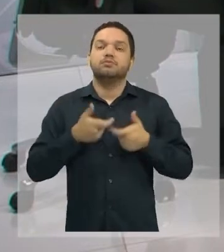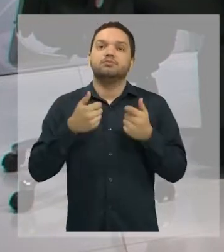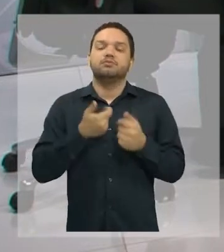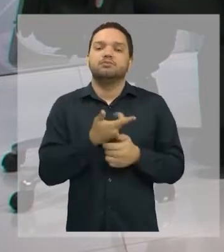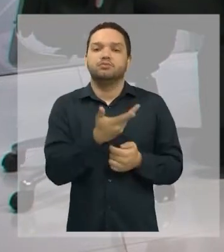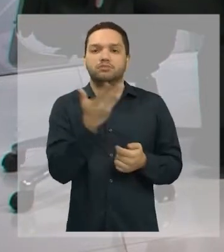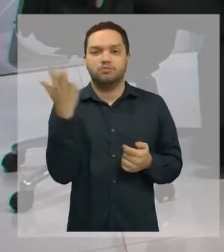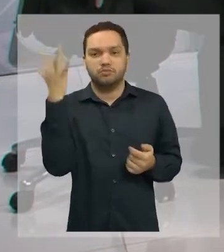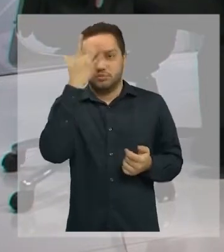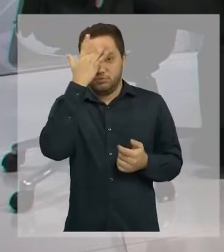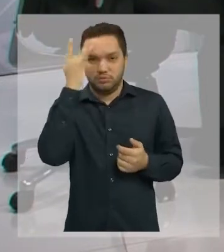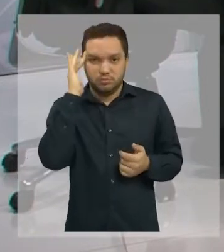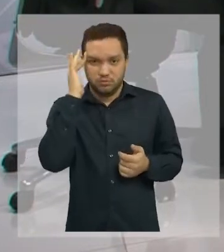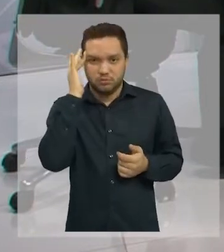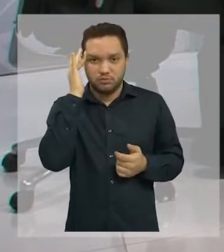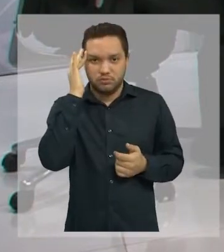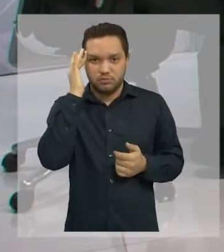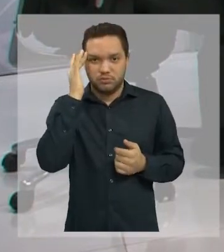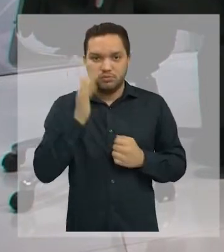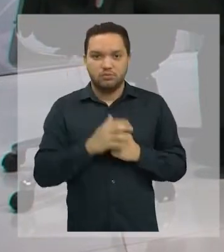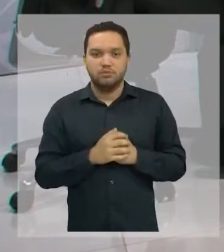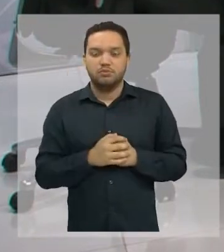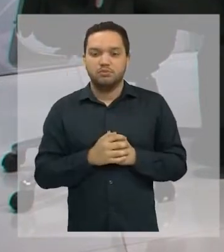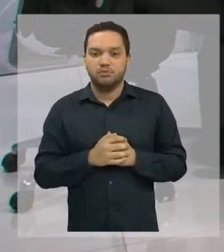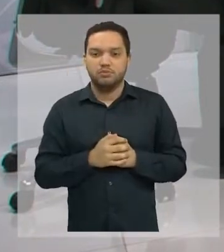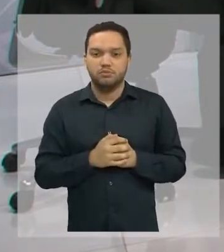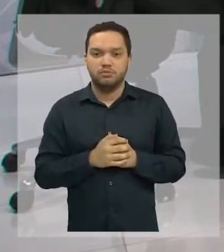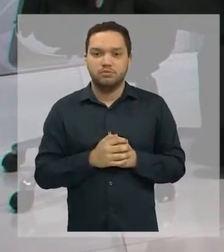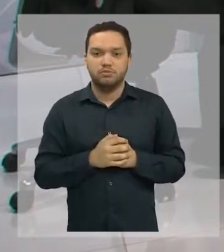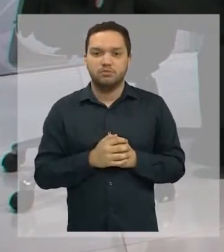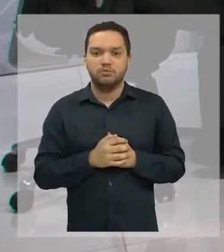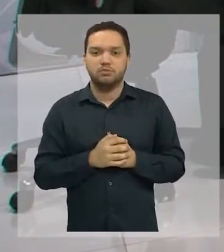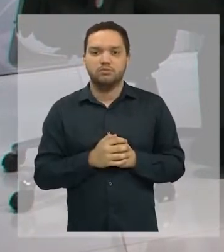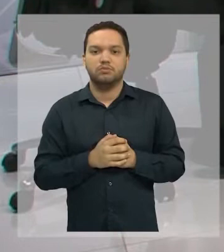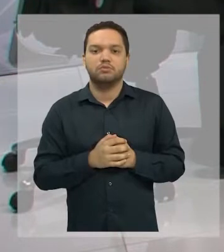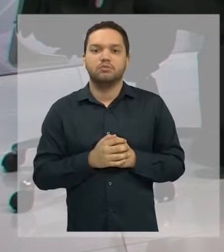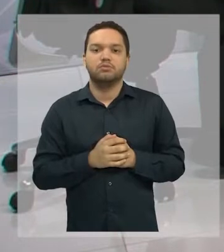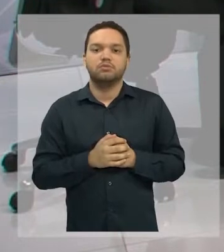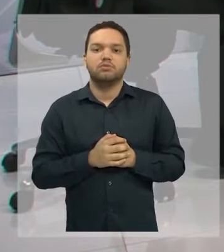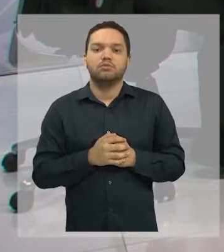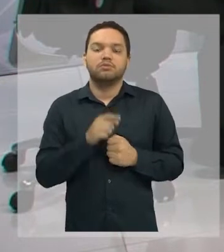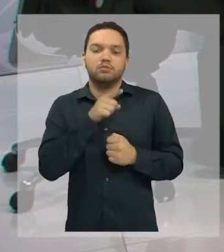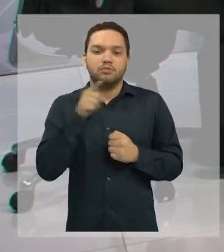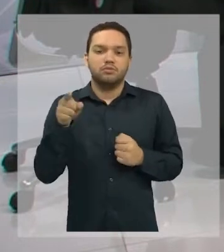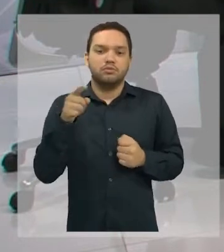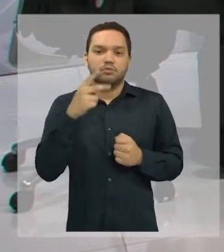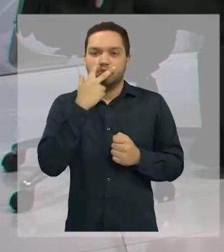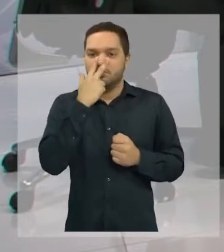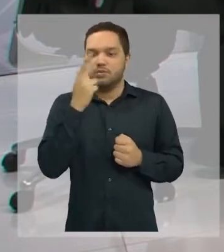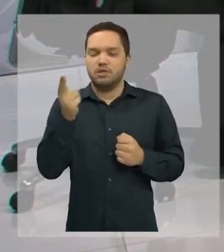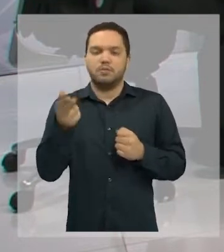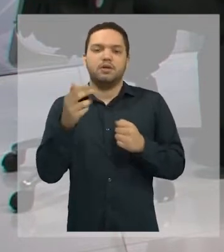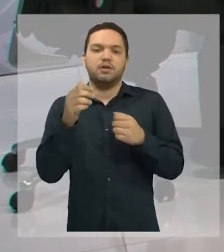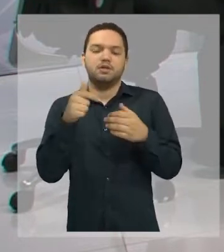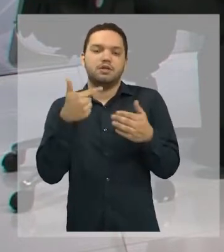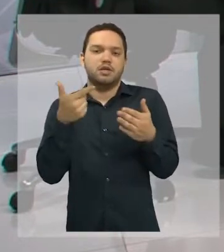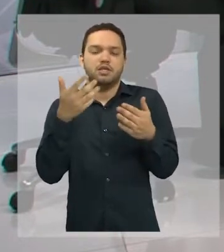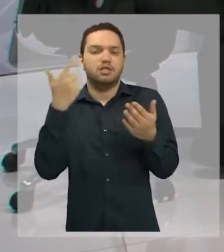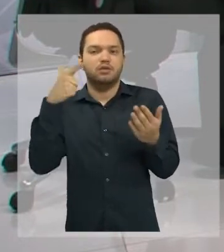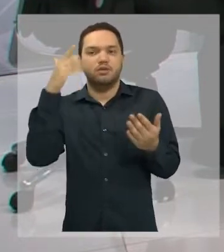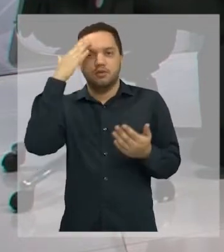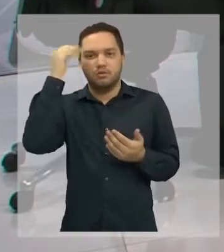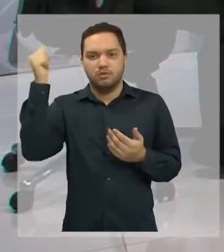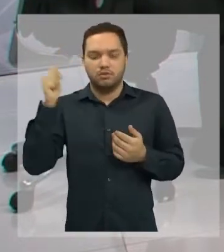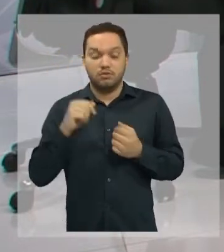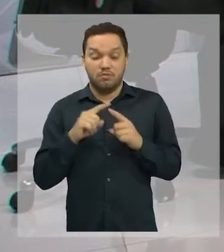talentos tão valorosos quanto essas grandes estrelas que ocupam que não brilham, né? Mas que não tem abertura para eles. Mas não com a tem